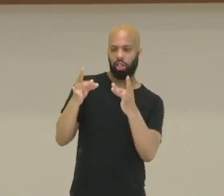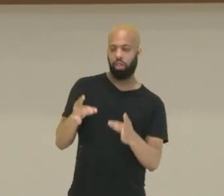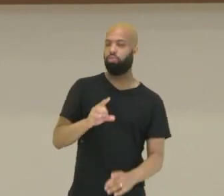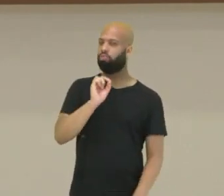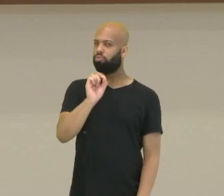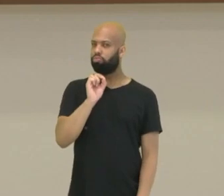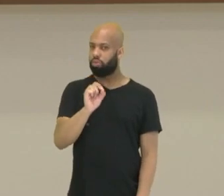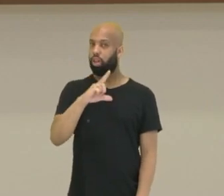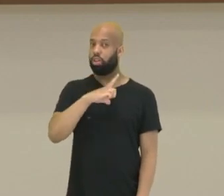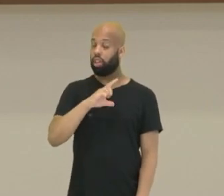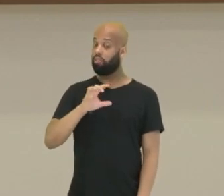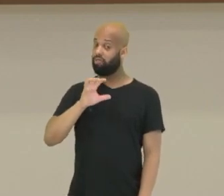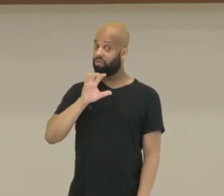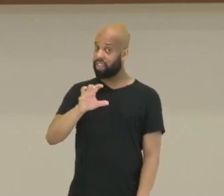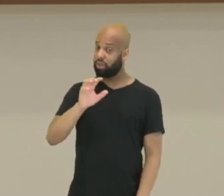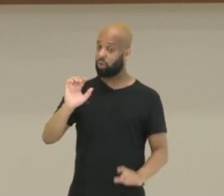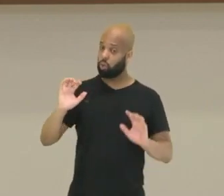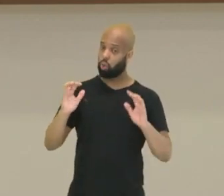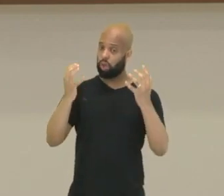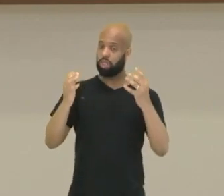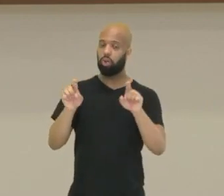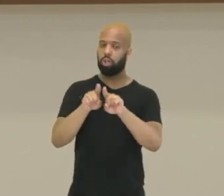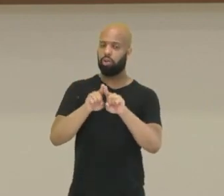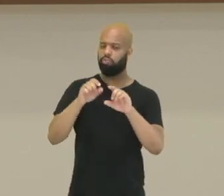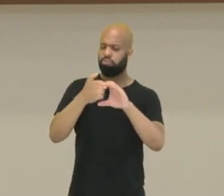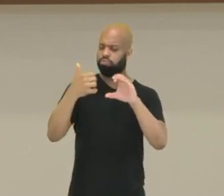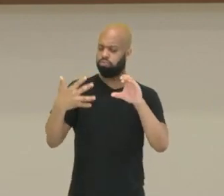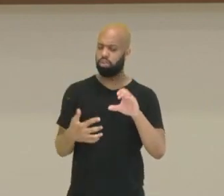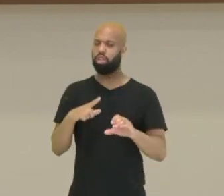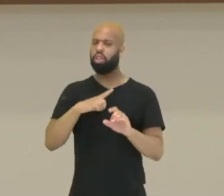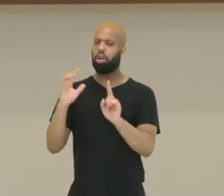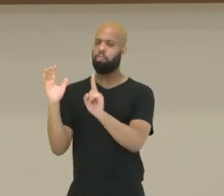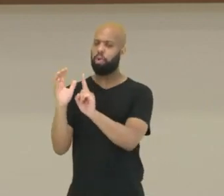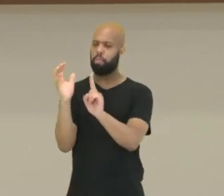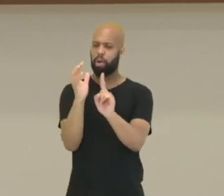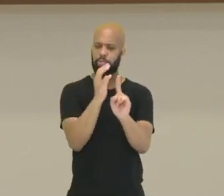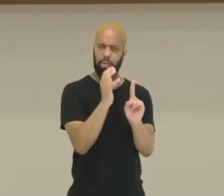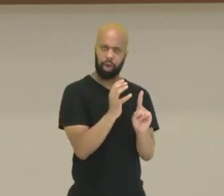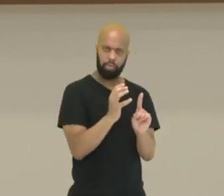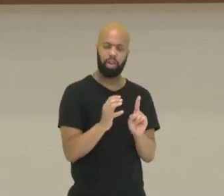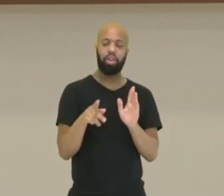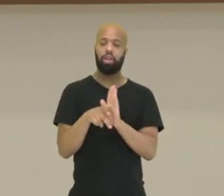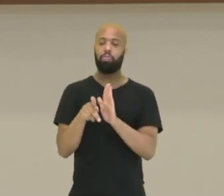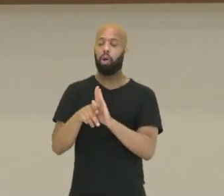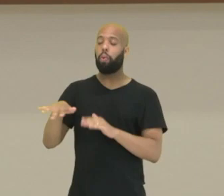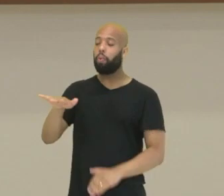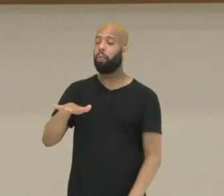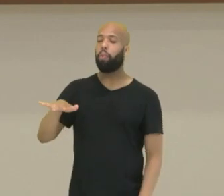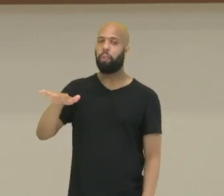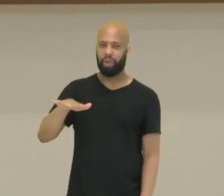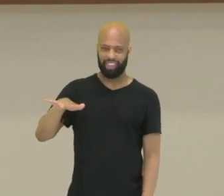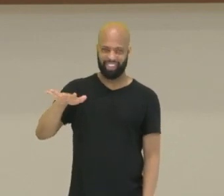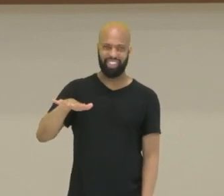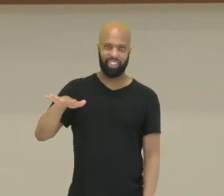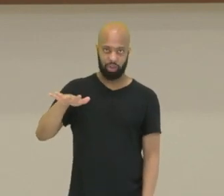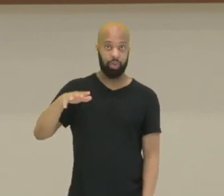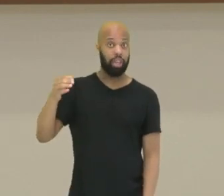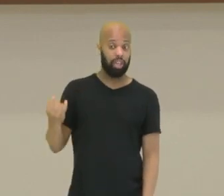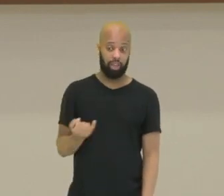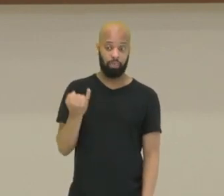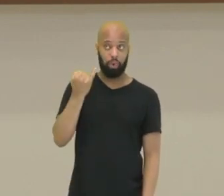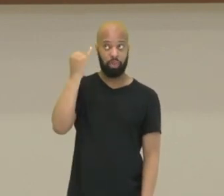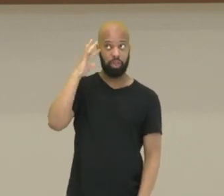foram essas atividades, quais foram essas características que influenciaram na ocupação desta região.